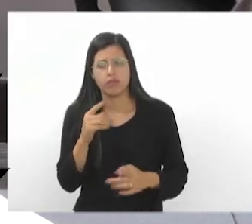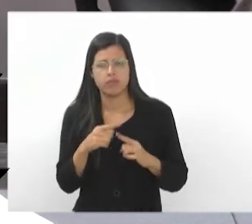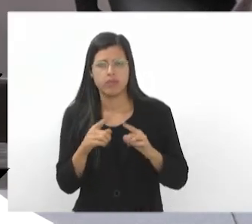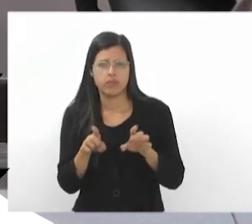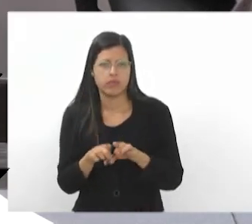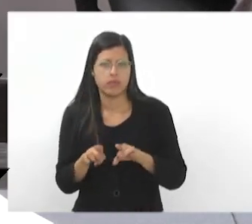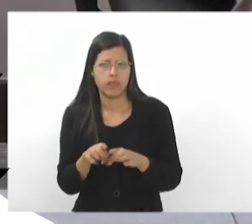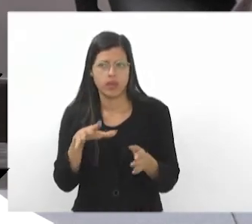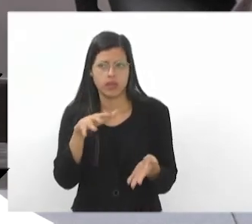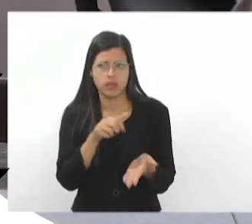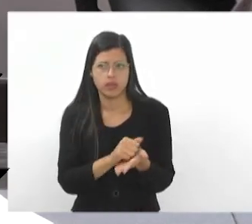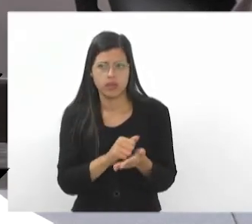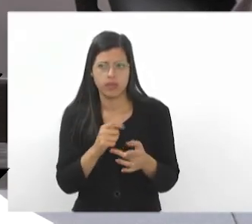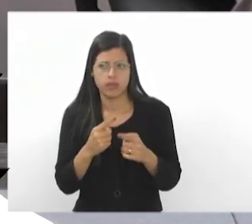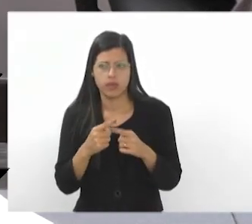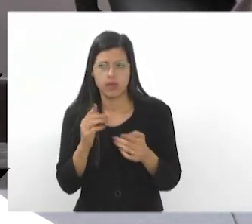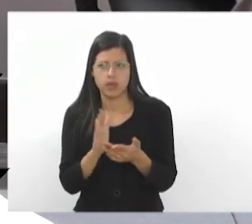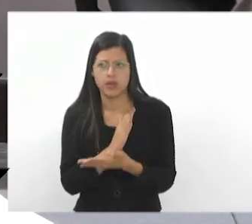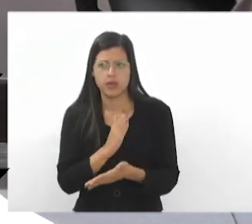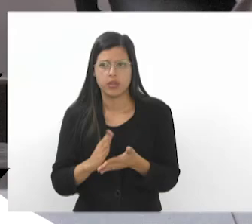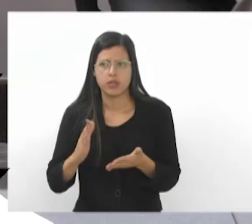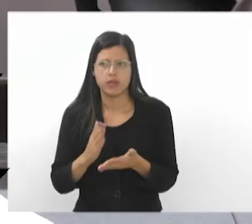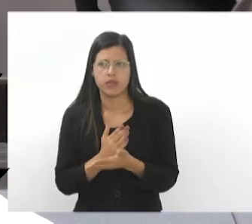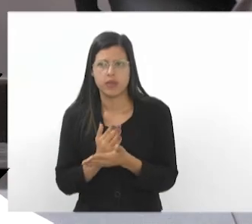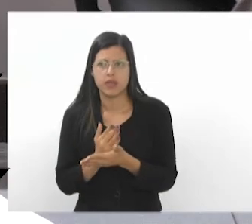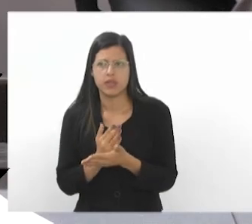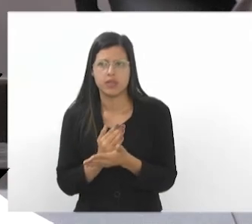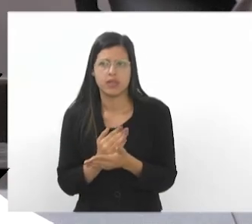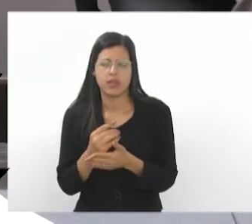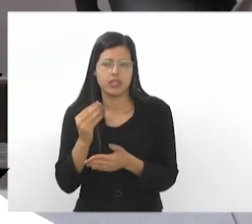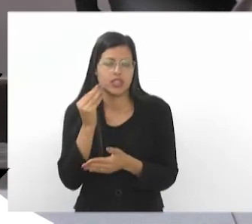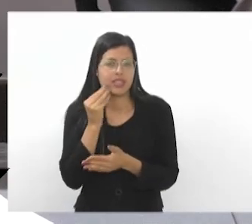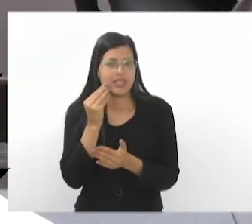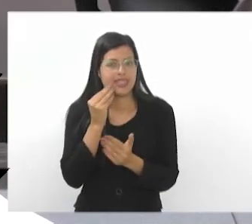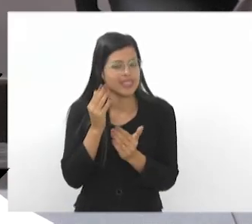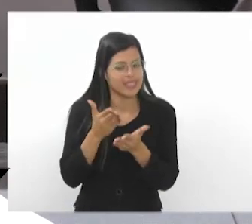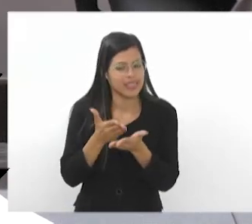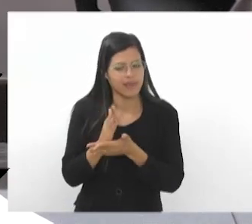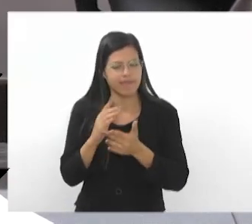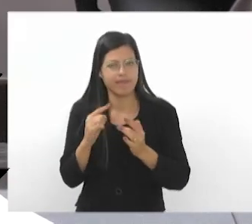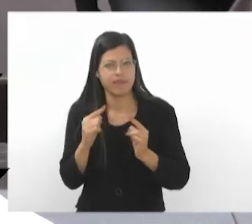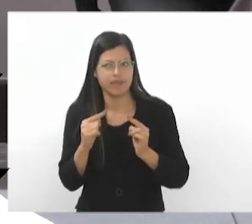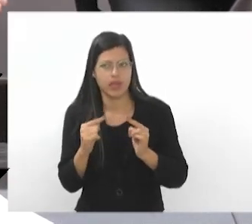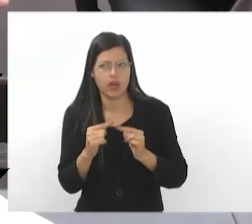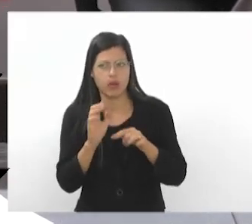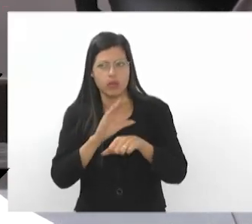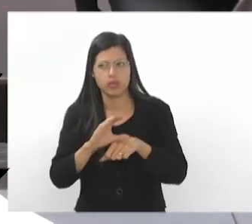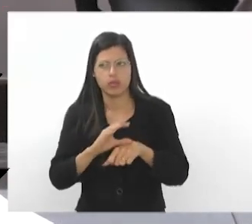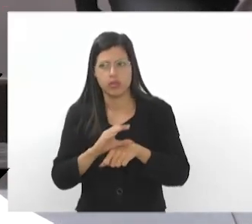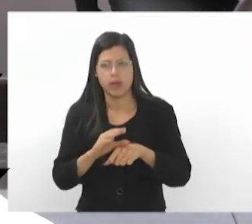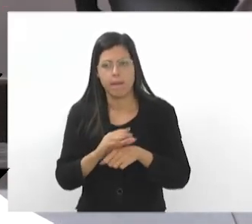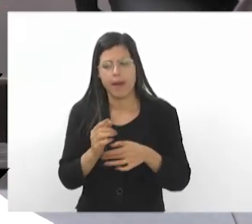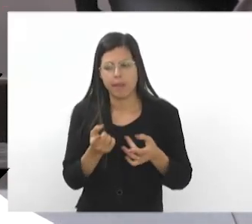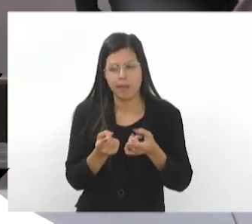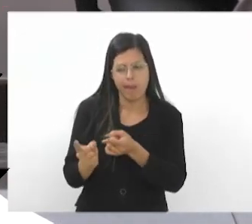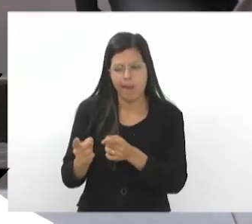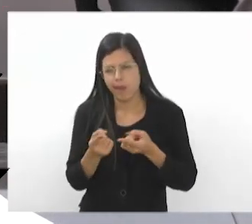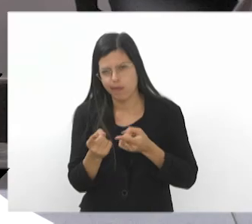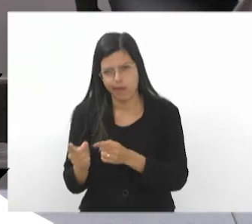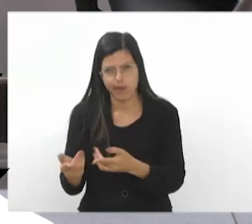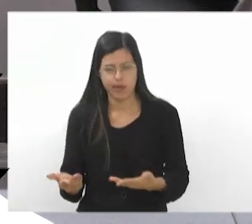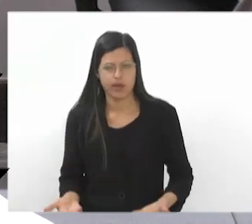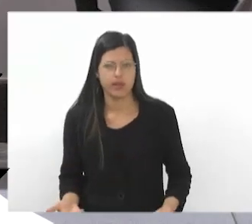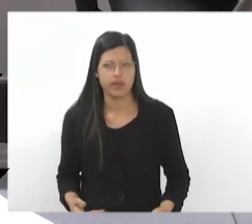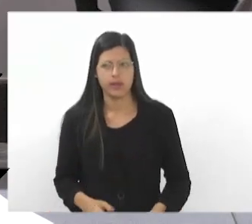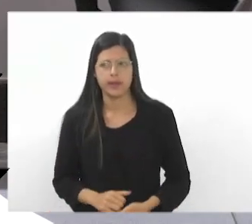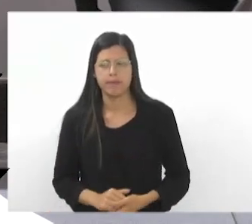registro, porque muitas vezes a gente arranha a constitucionalidade para provocar polêmica, né? Então, estou